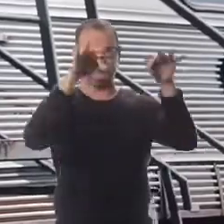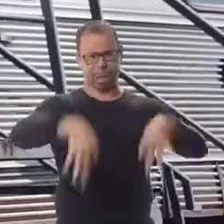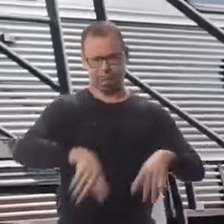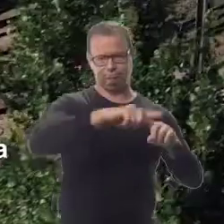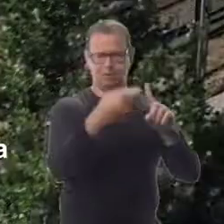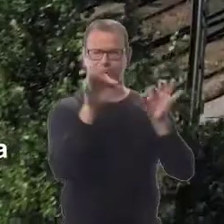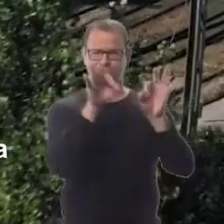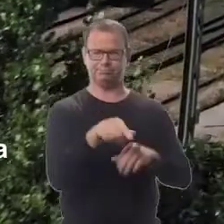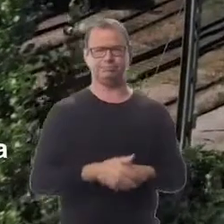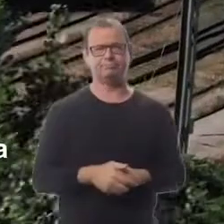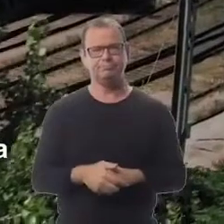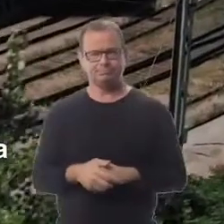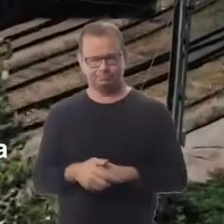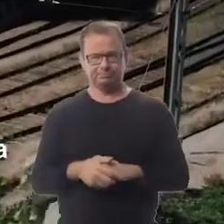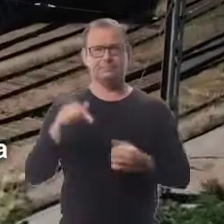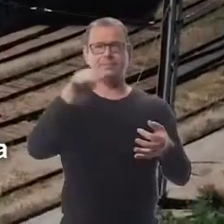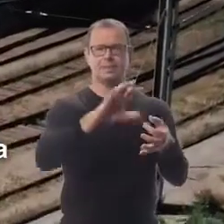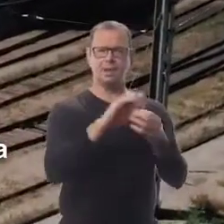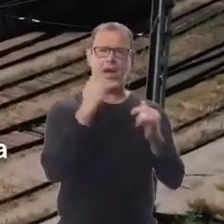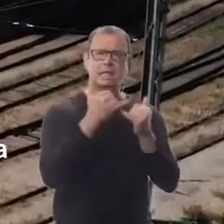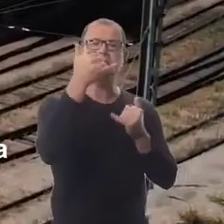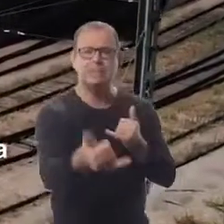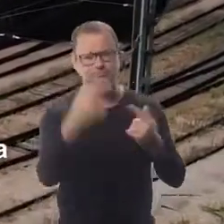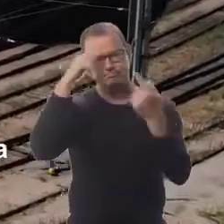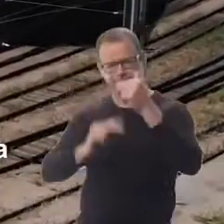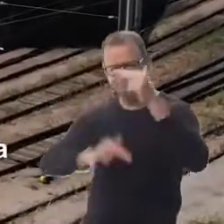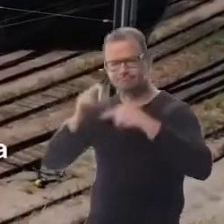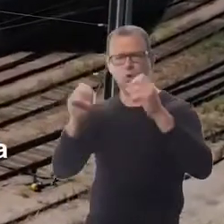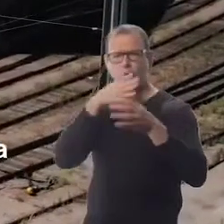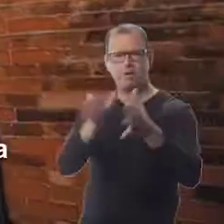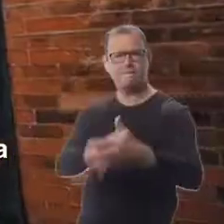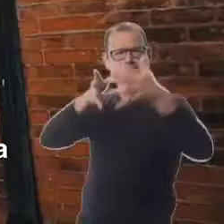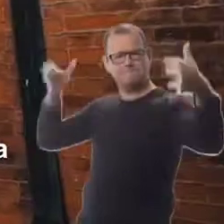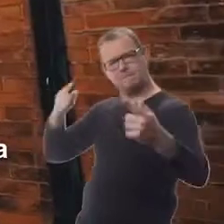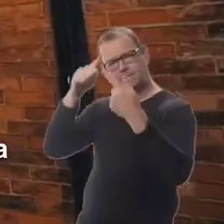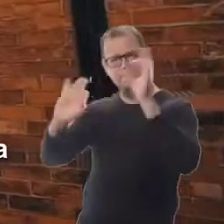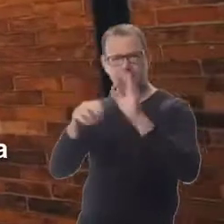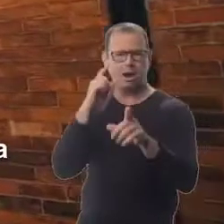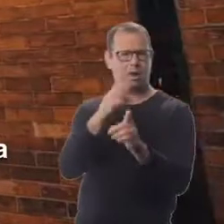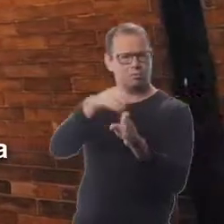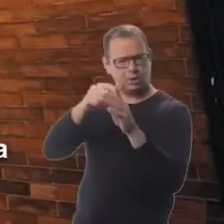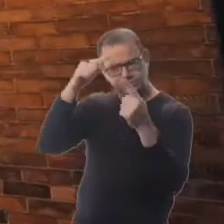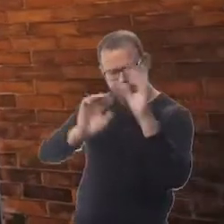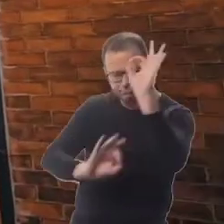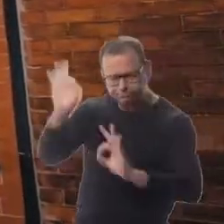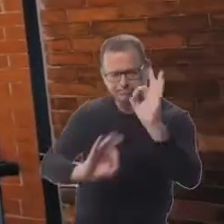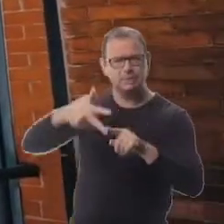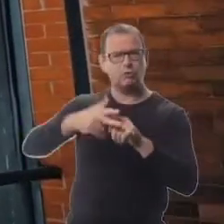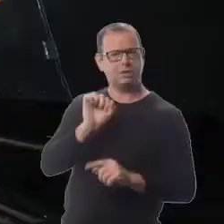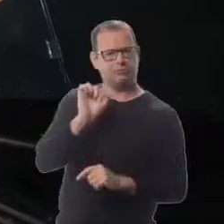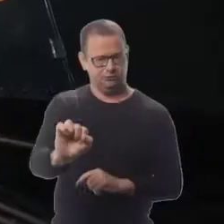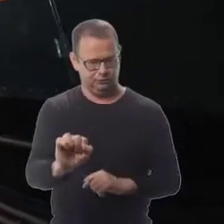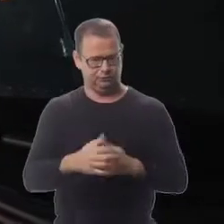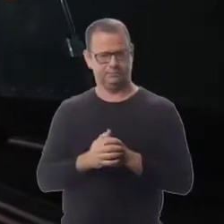carvão. Em seguida, apresentam-se as grandes naves de uma antiga oficina de reparação de locomotivas a vapor. É neste